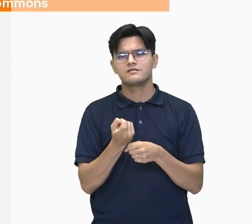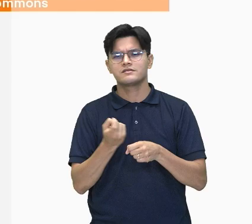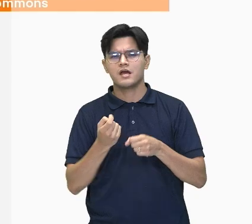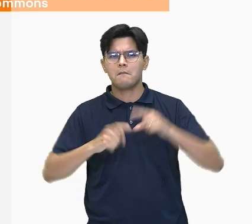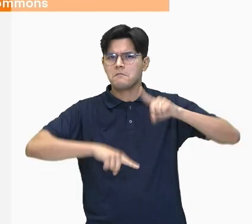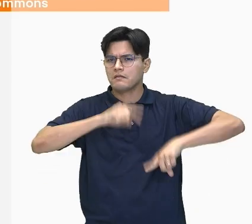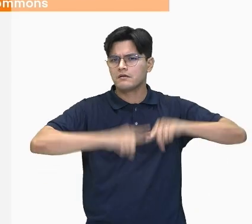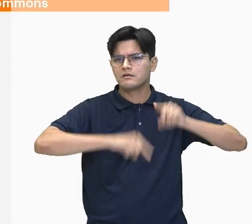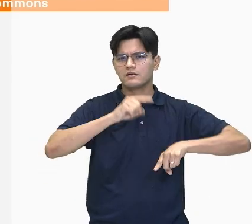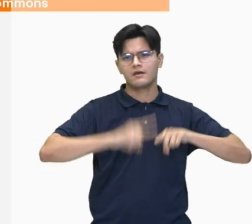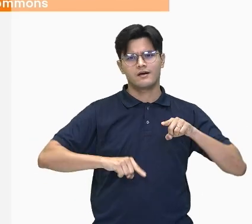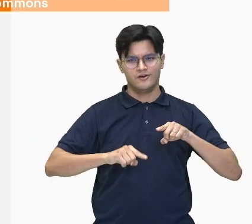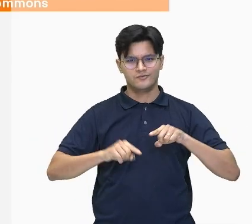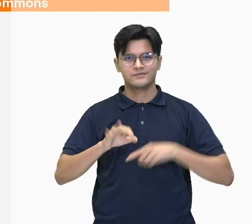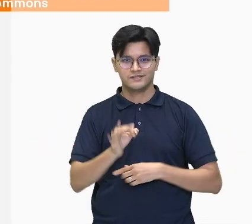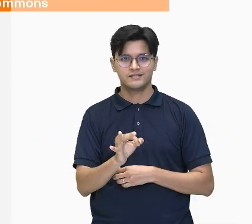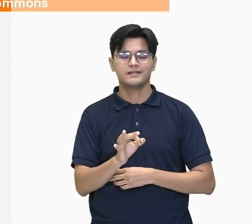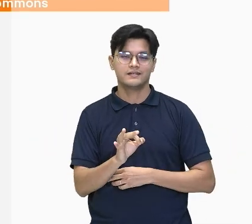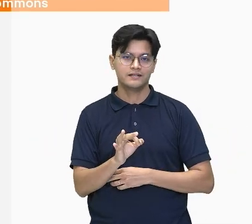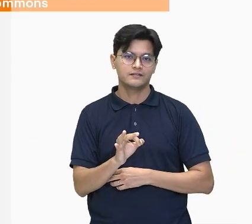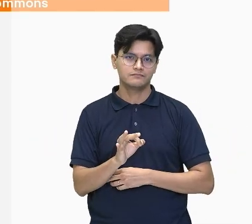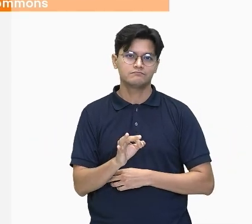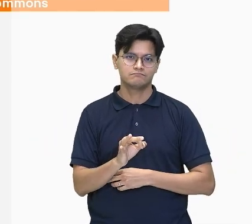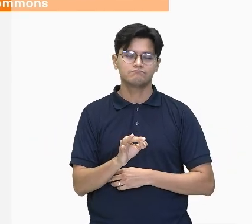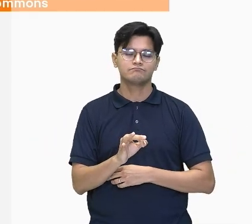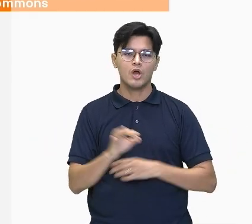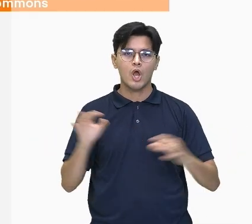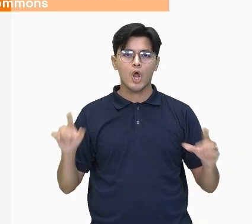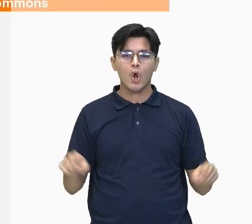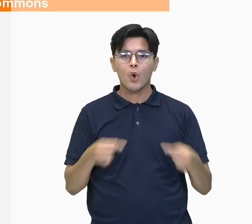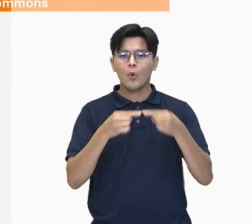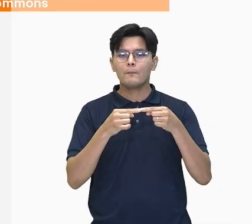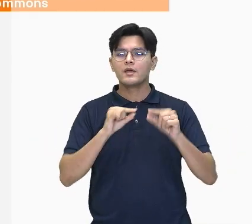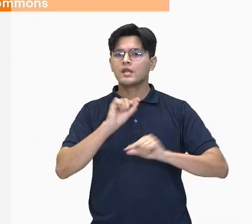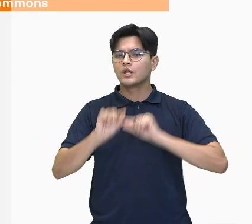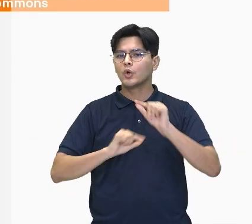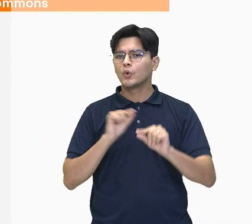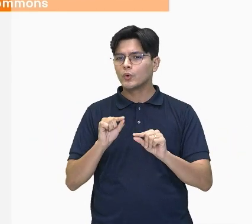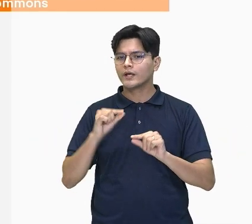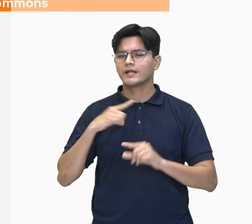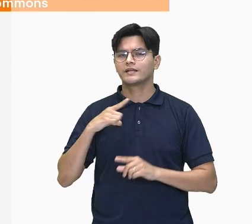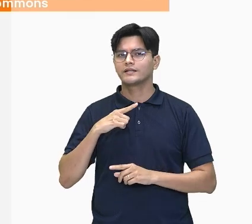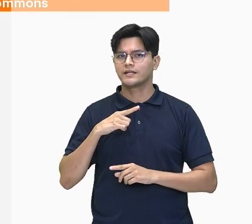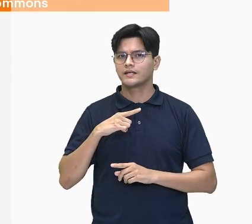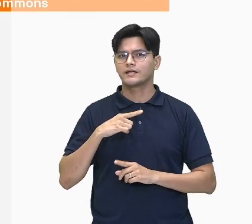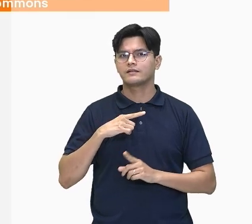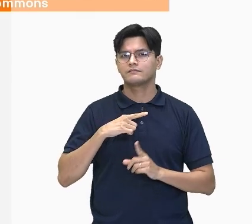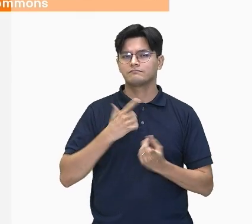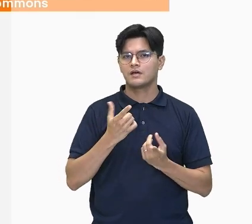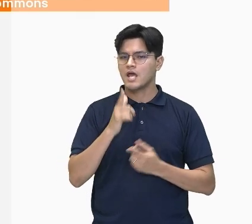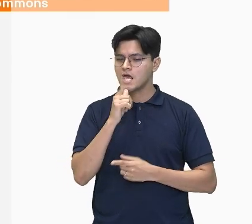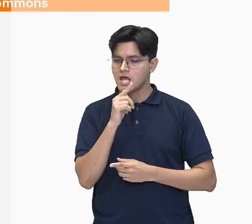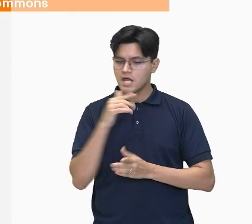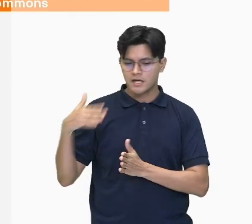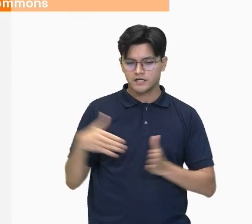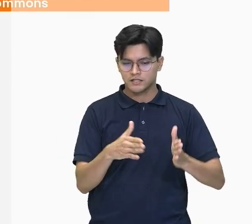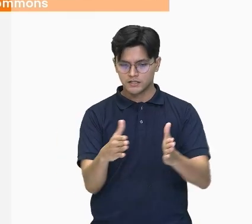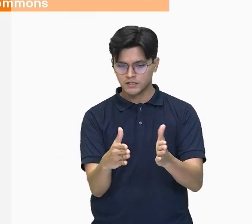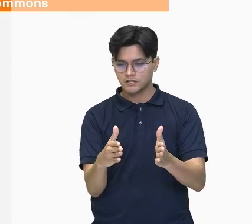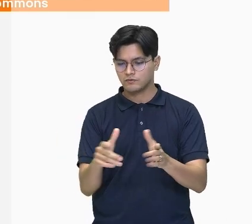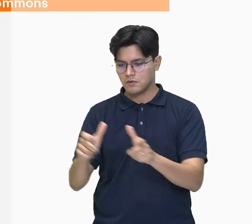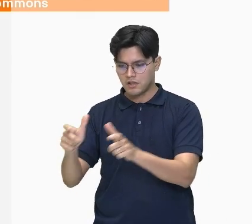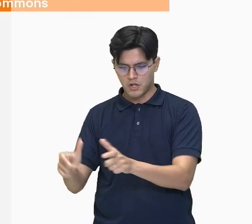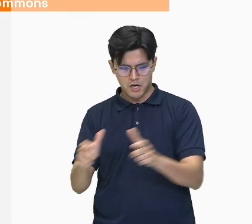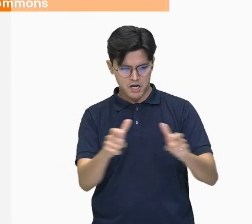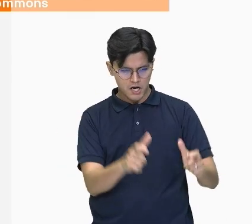isso está relacionado ao fato de eles drenarem diferentes tipos de rochas de variadas